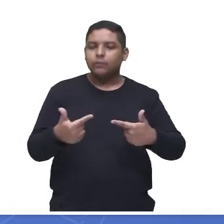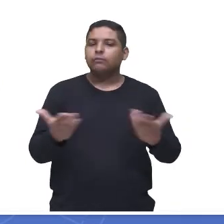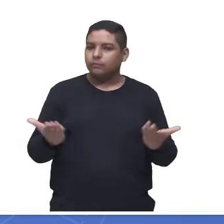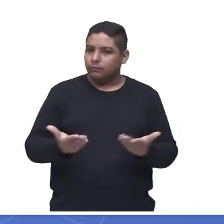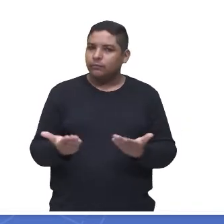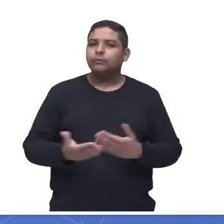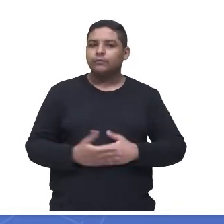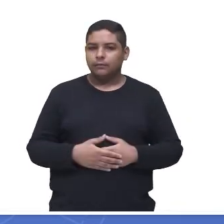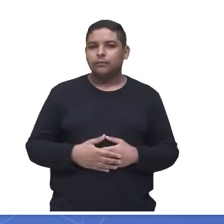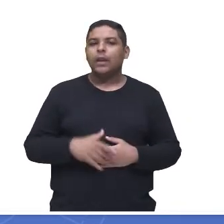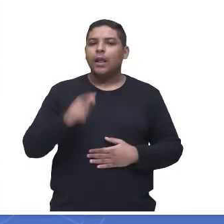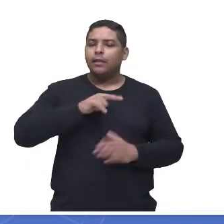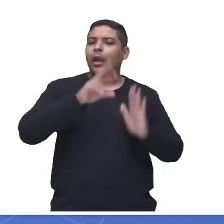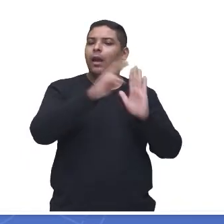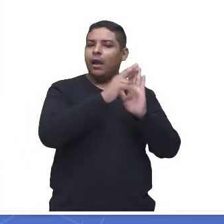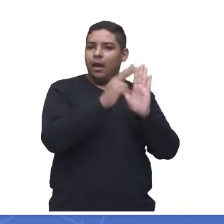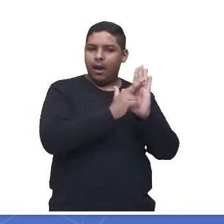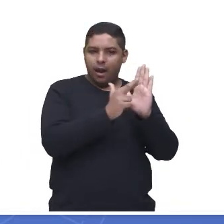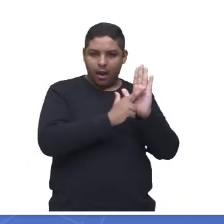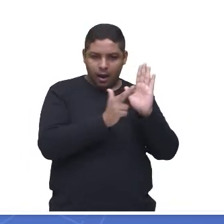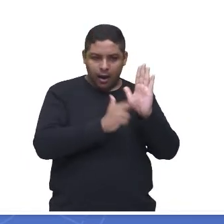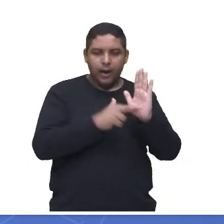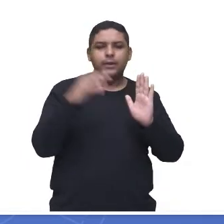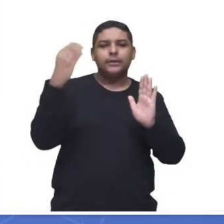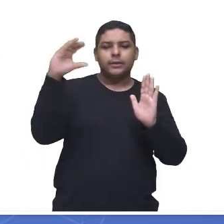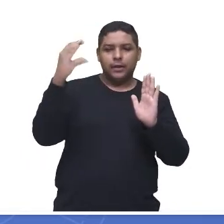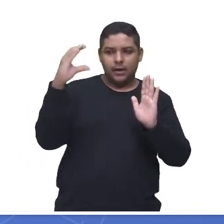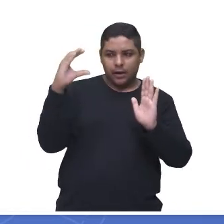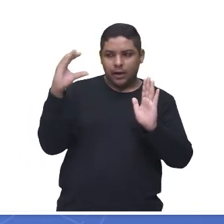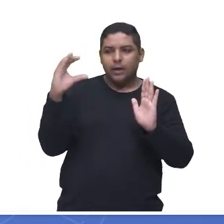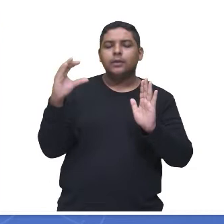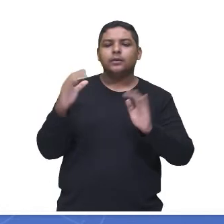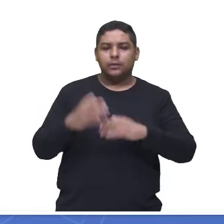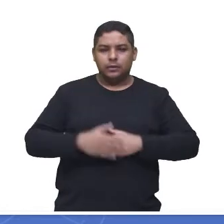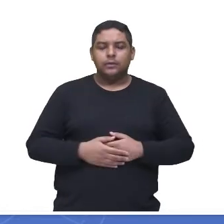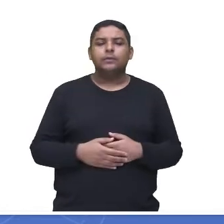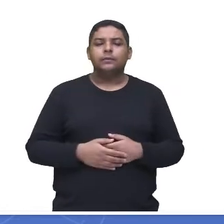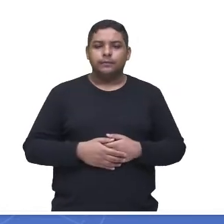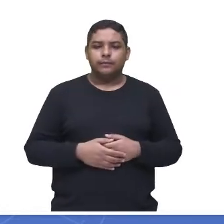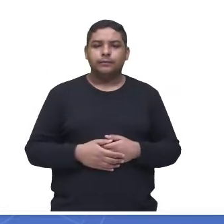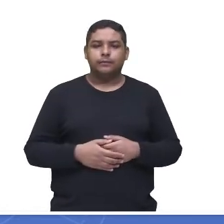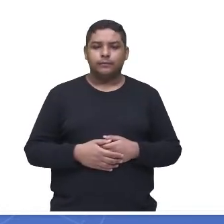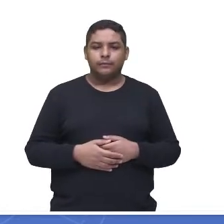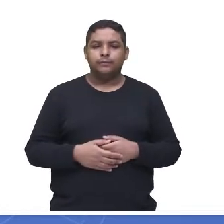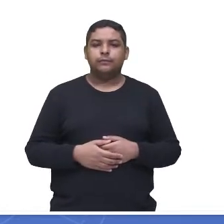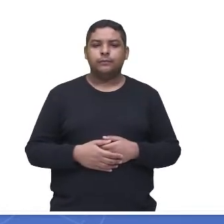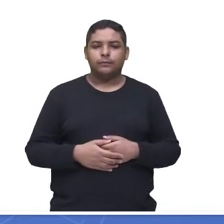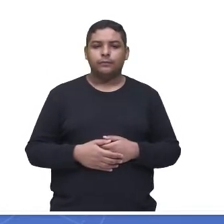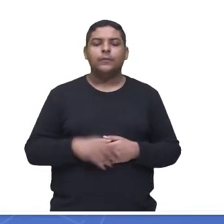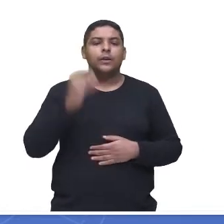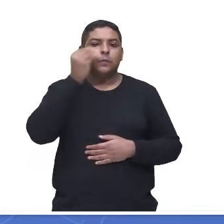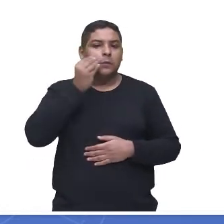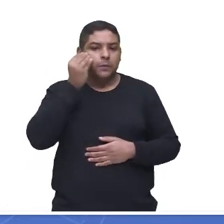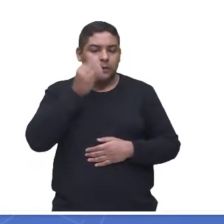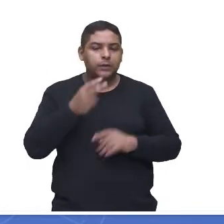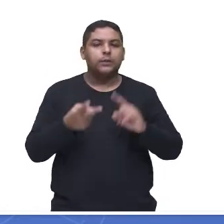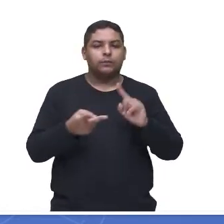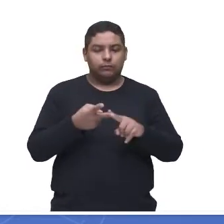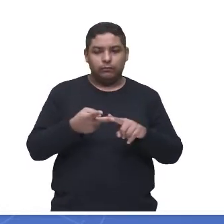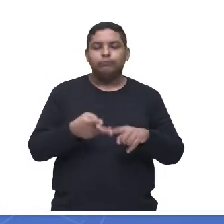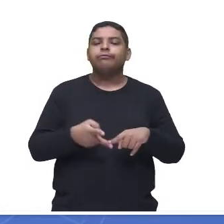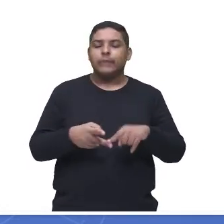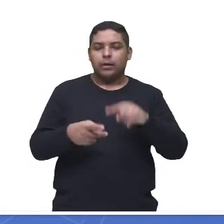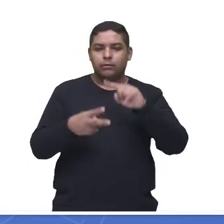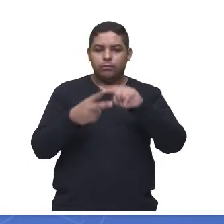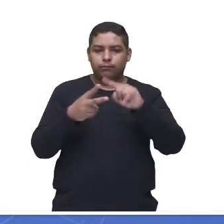parte de princípios científicos, observação da realidade e a experimentação. Nada daquilo que a